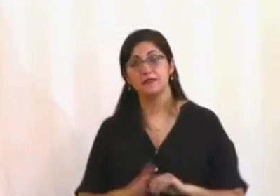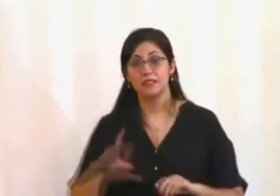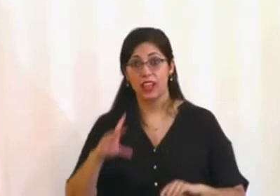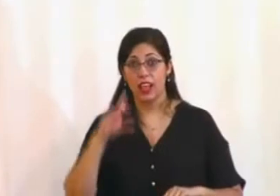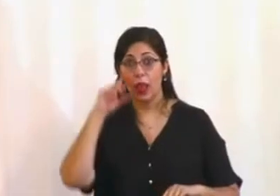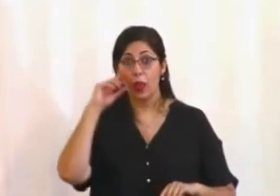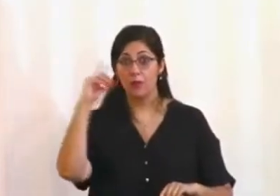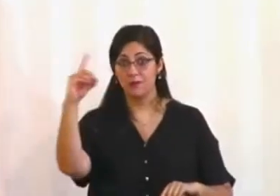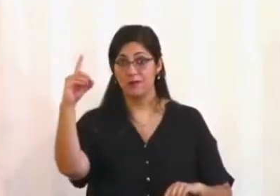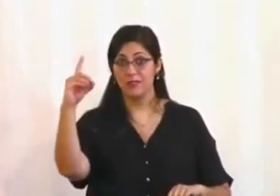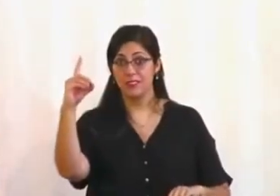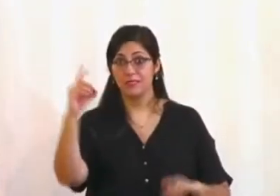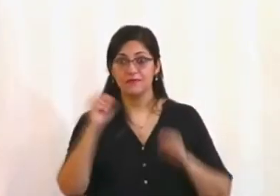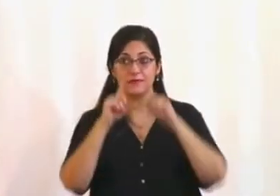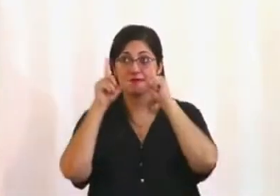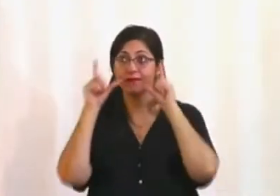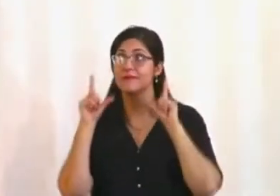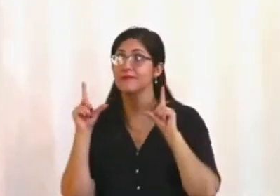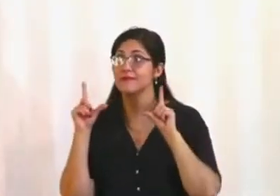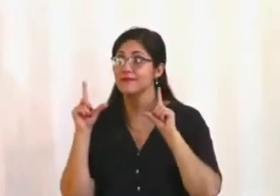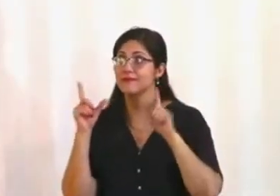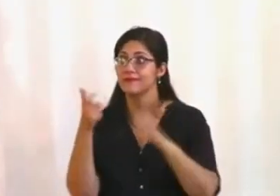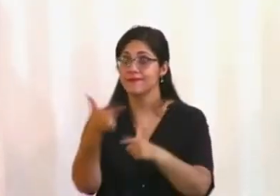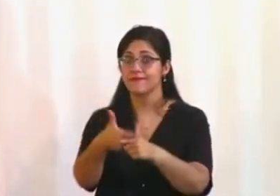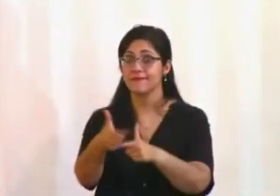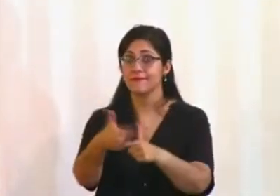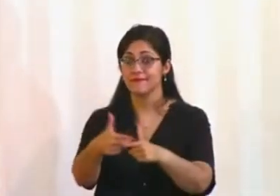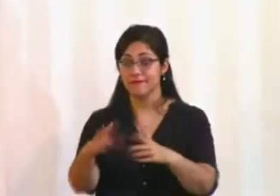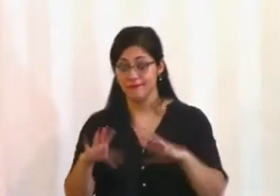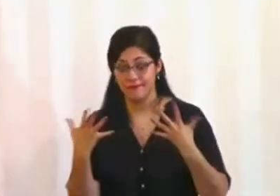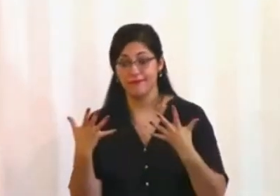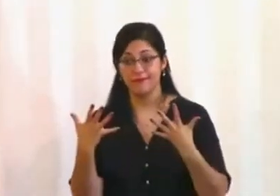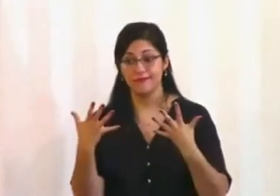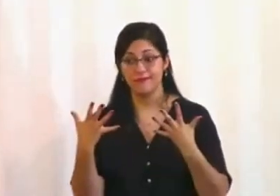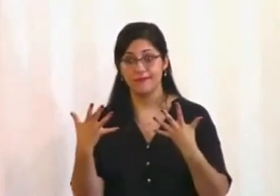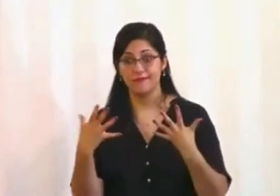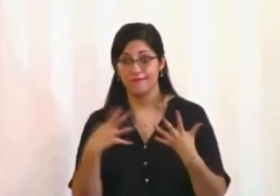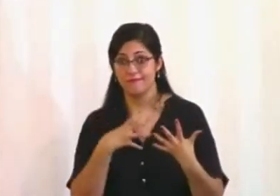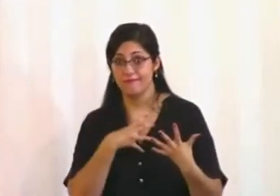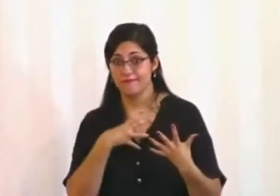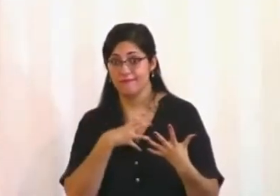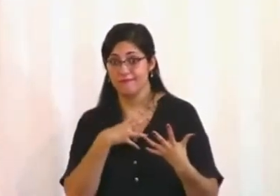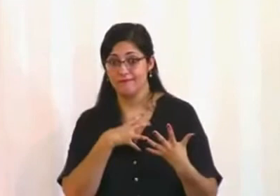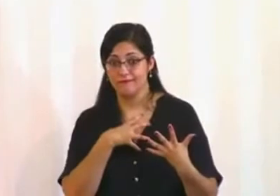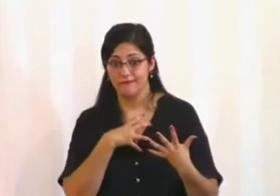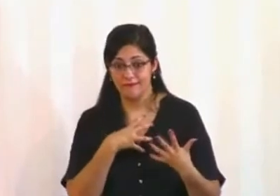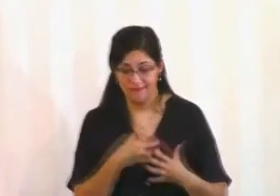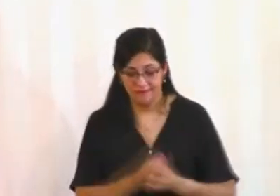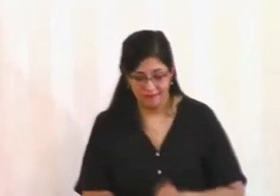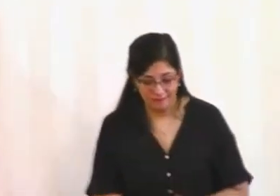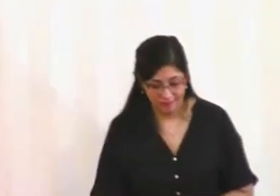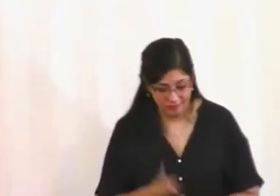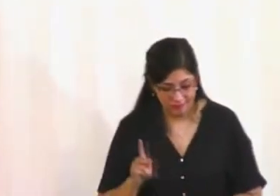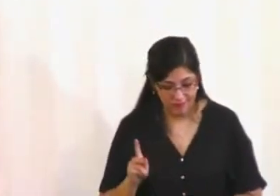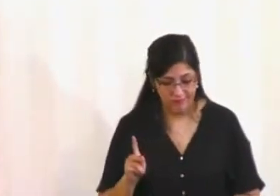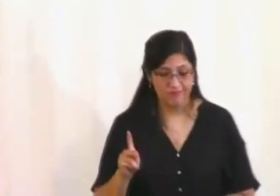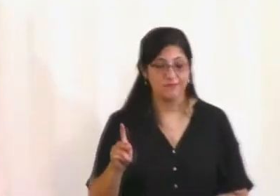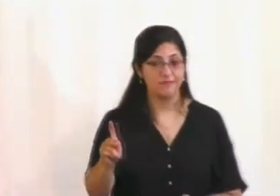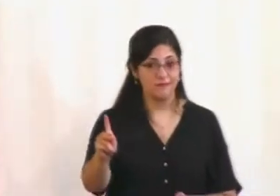seguinte? O problema. Ele fala assim: e aí, vai me encarar? Você dormiu, mas eu continuo aqui na sua